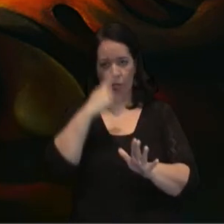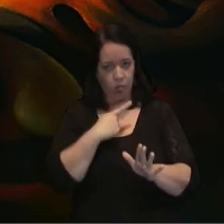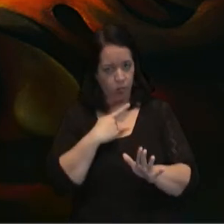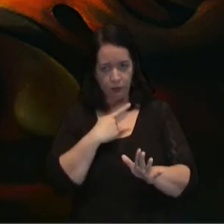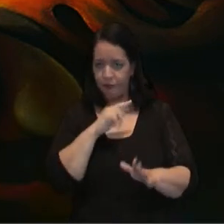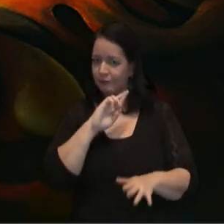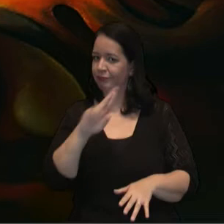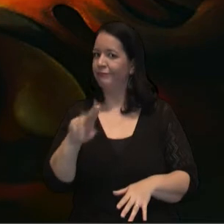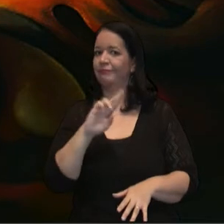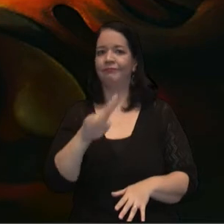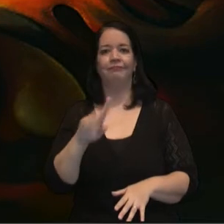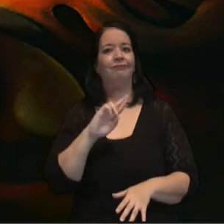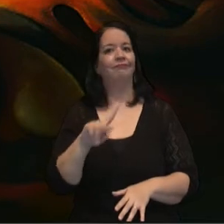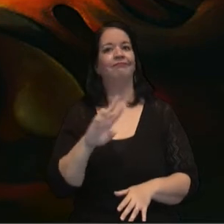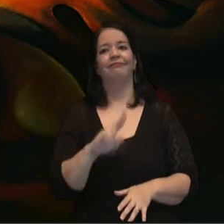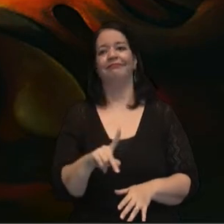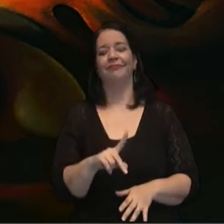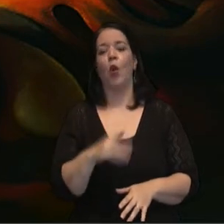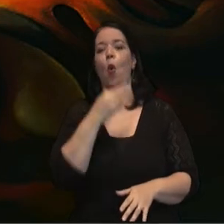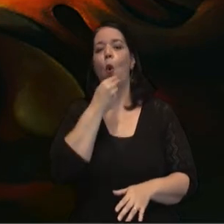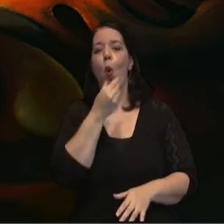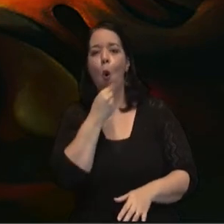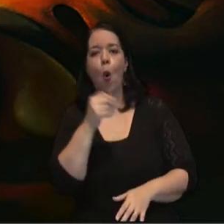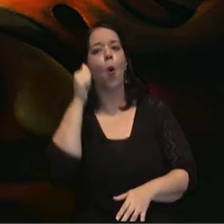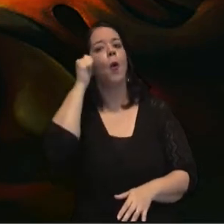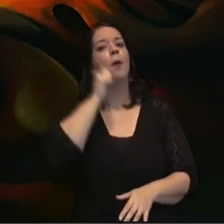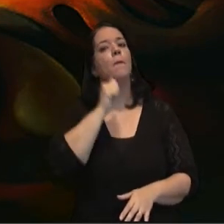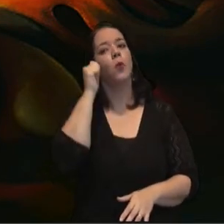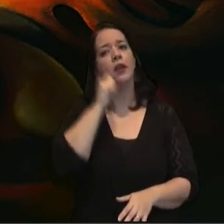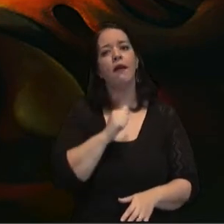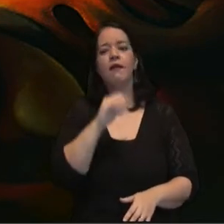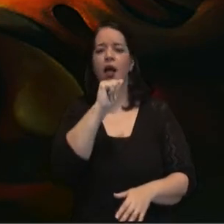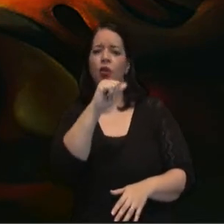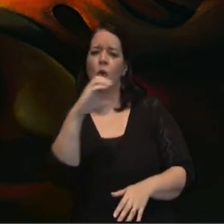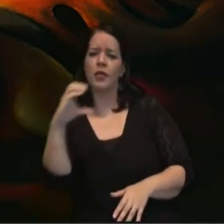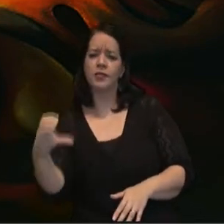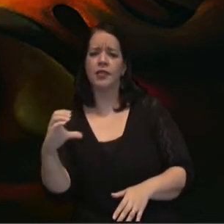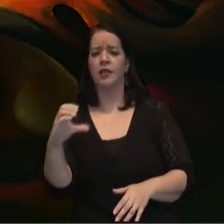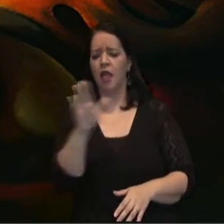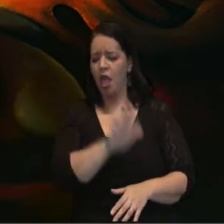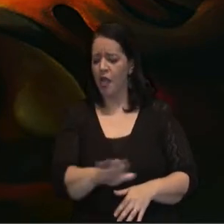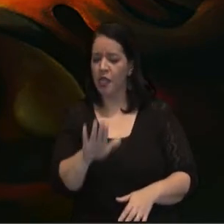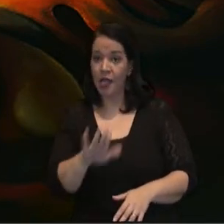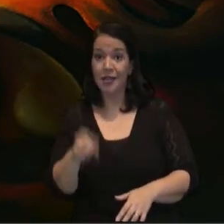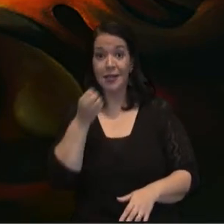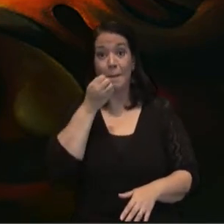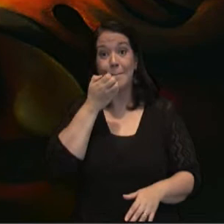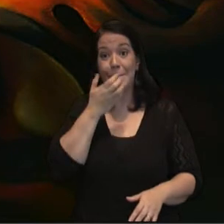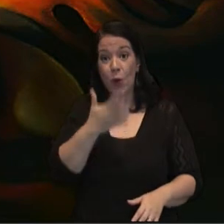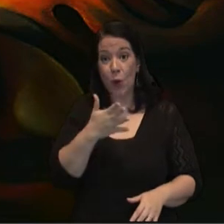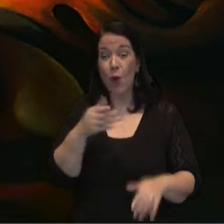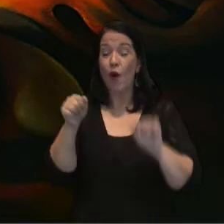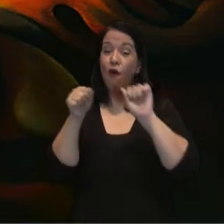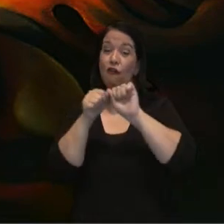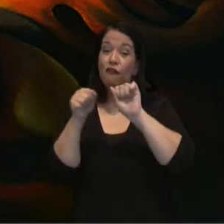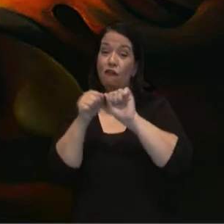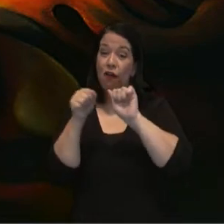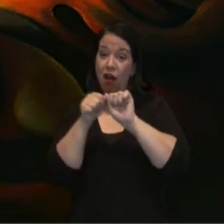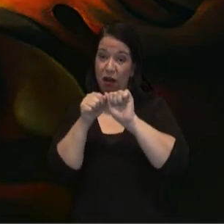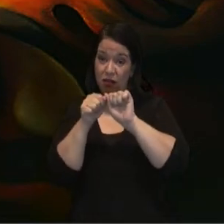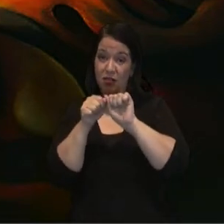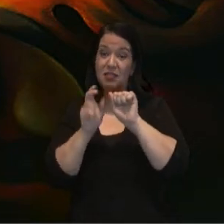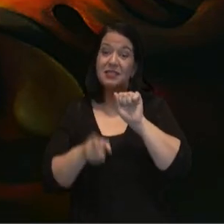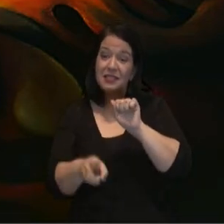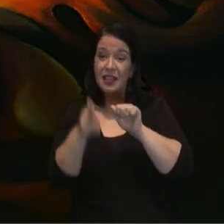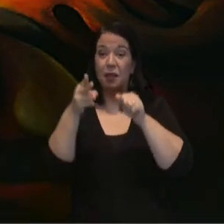Homens, mulheres, adolescentes, crianças do bem fazem o que é correto e